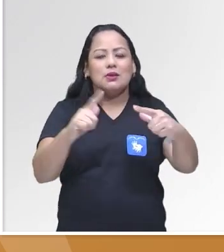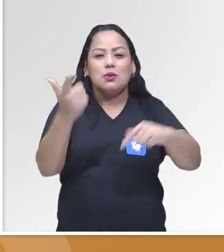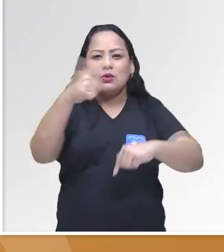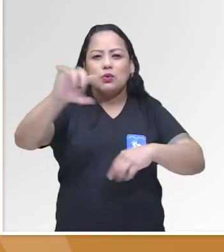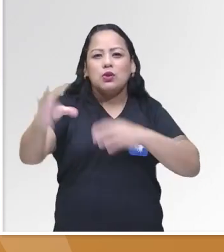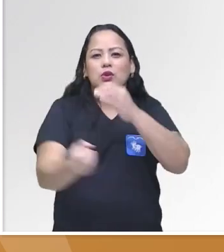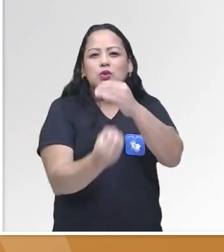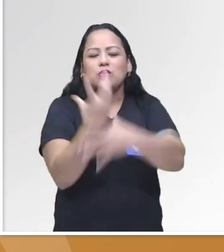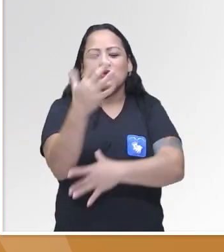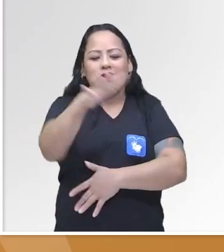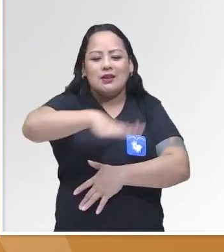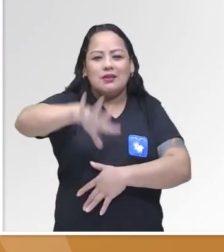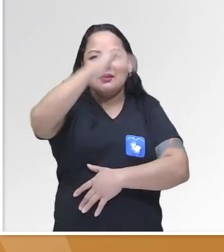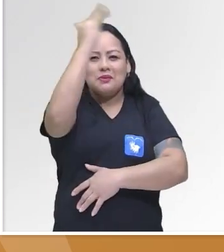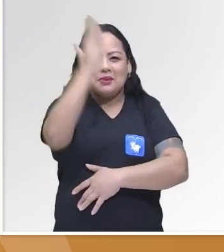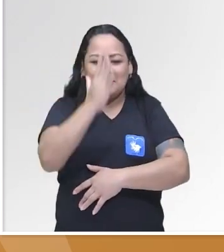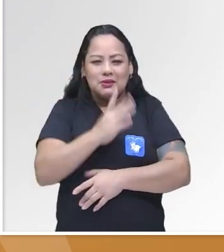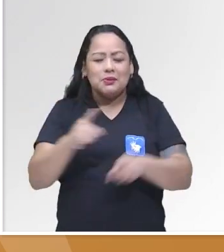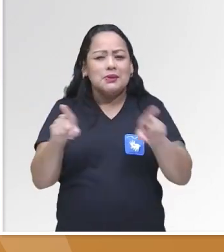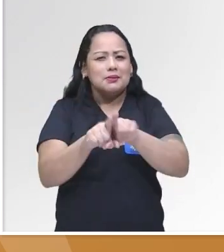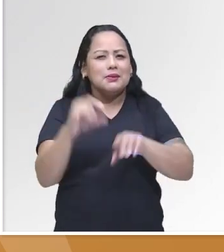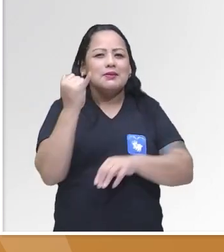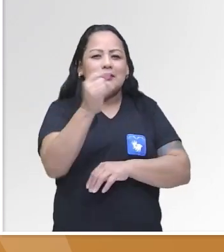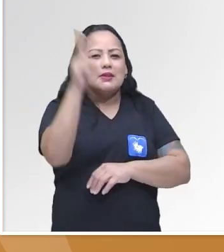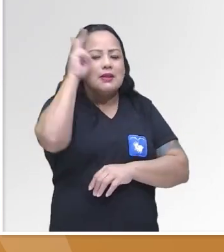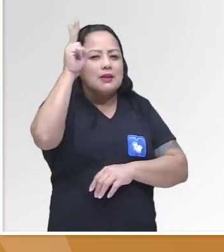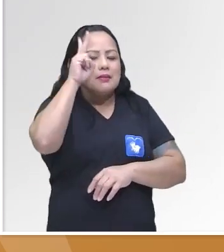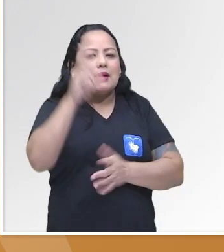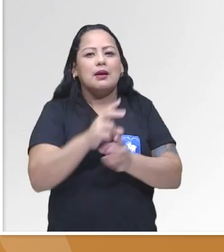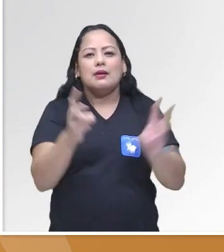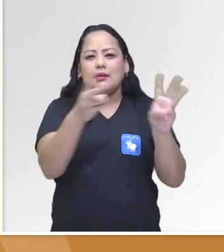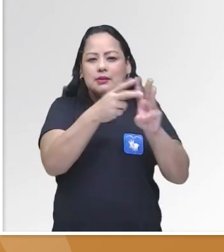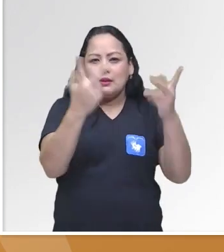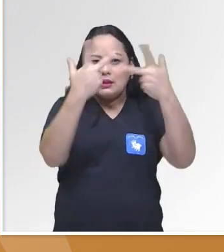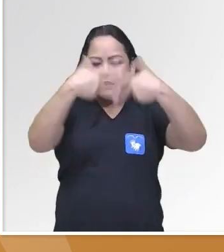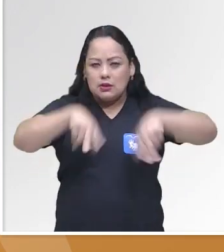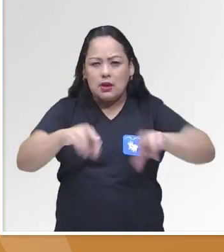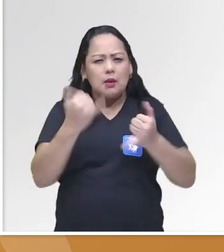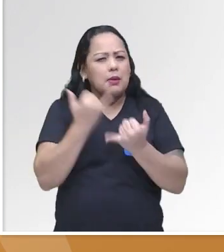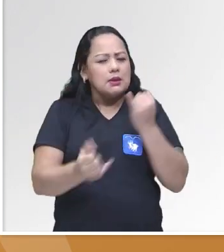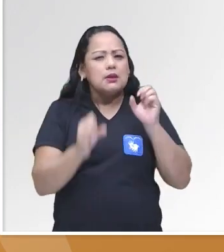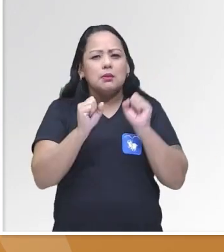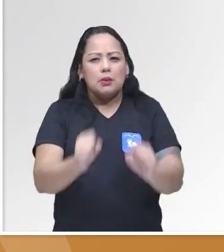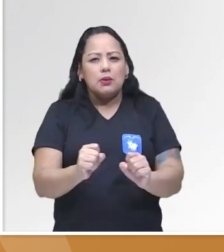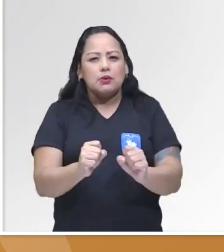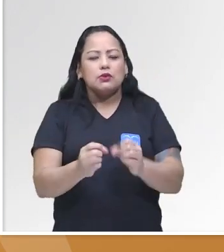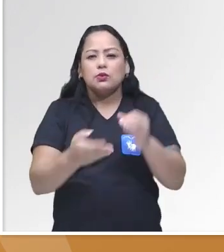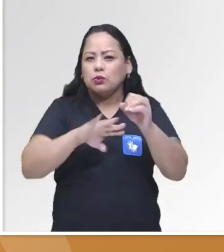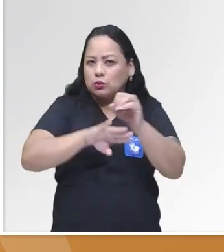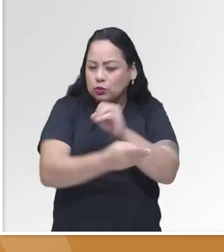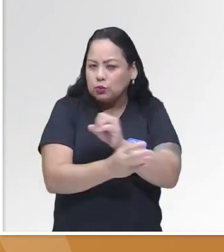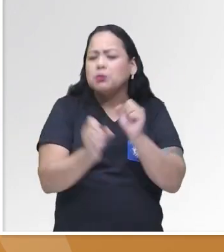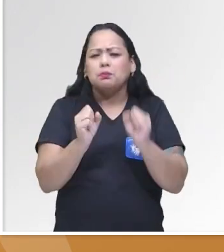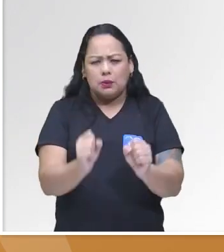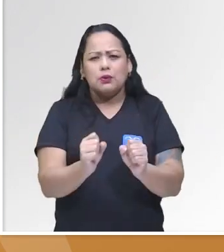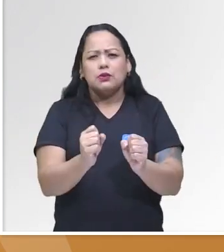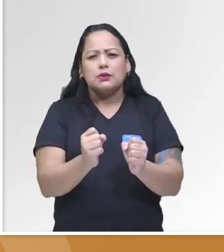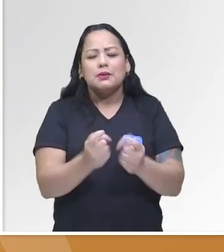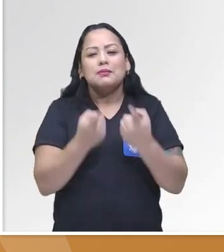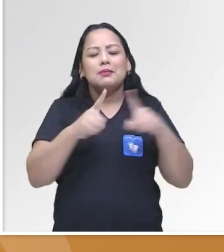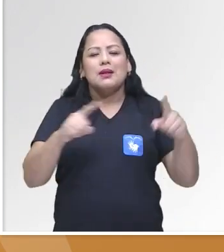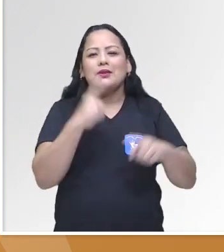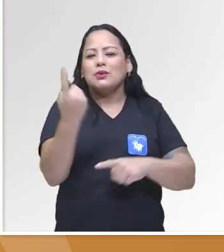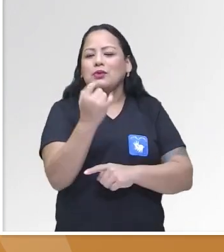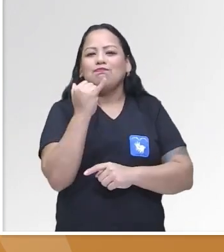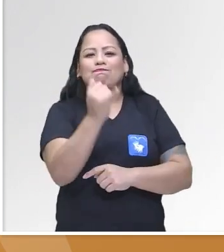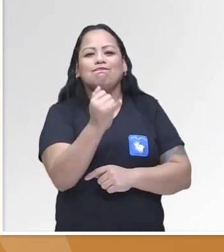território brasileiro. Vale ressaltar também que muitas etnias elas podem ser parecidas nos seus hábitos, mas nós não